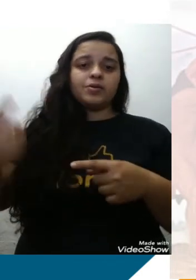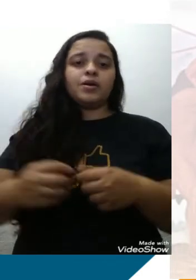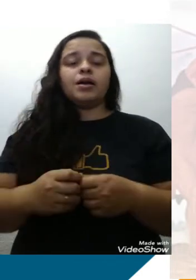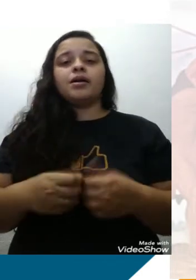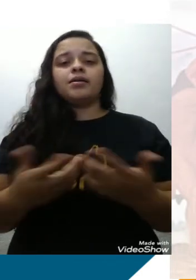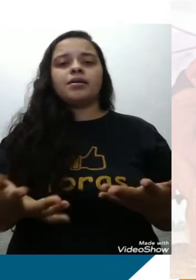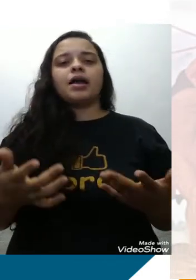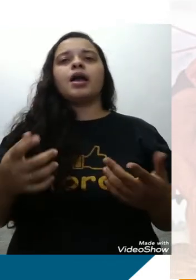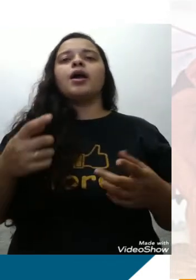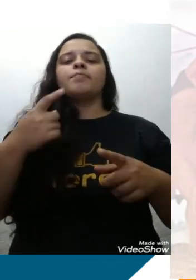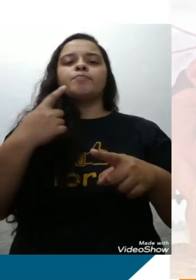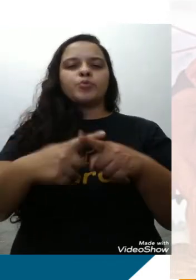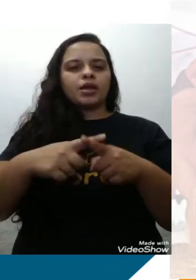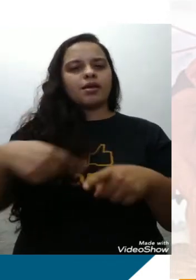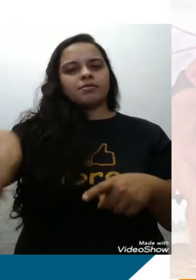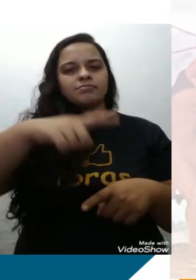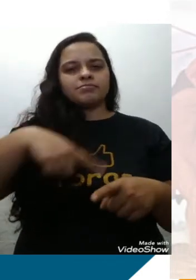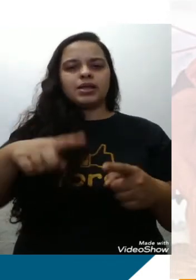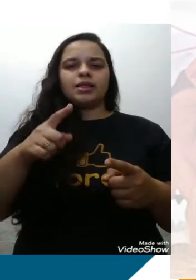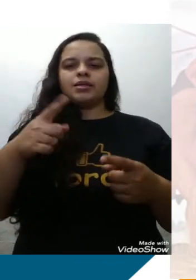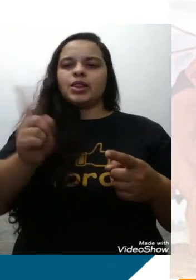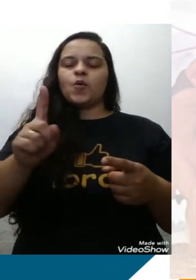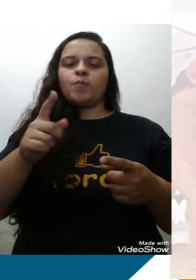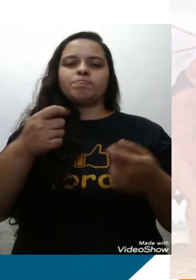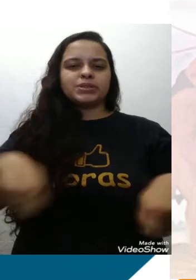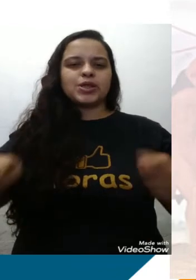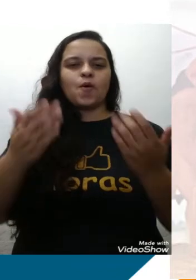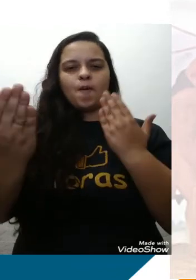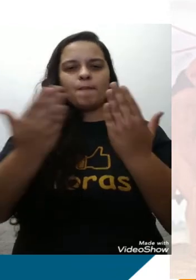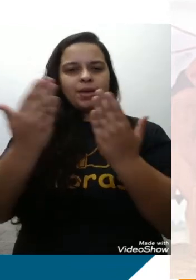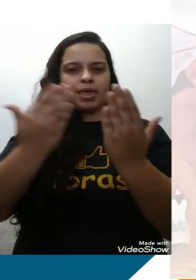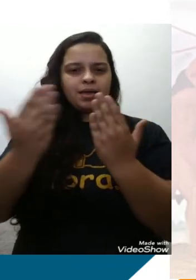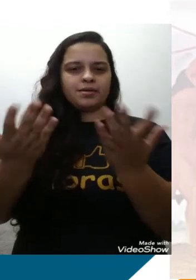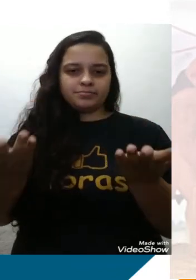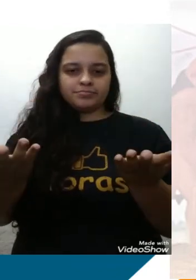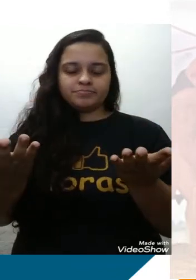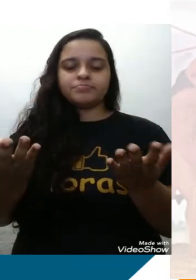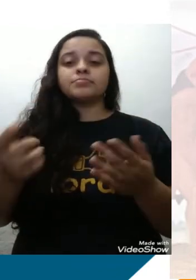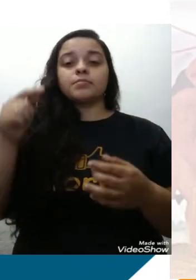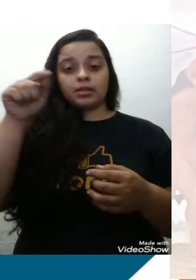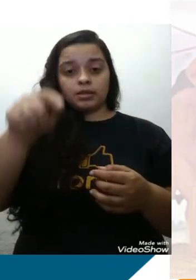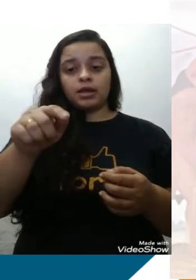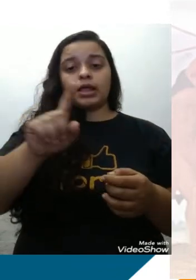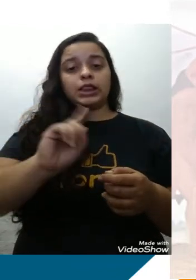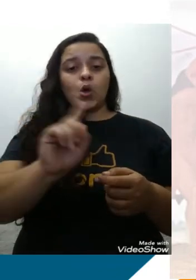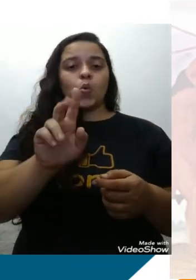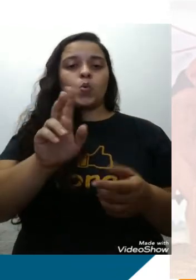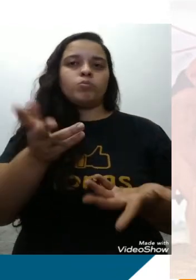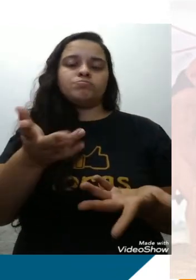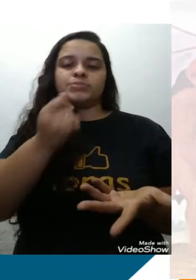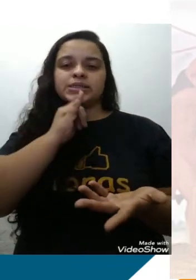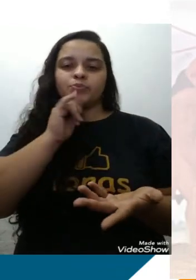que pensa o indígena pelo que ele não tem quando compara ele a outras sociedades. Então, os indígenas aqui do território brasileiro, eles